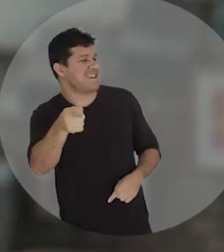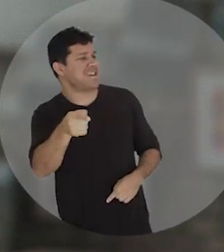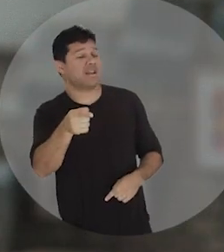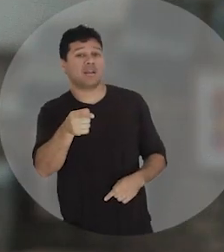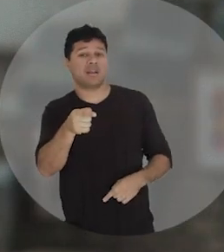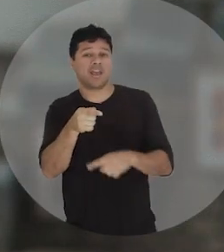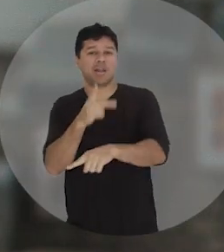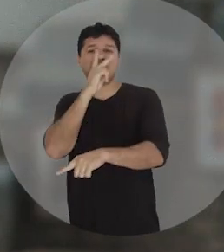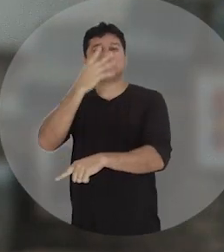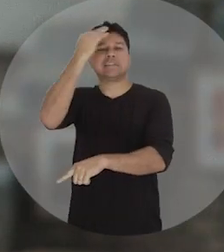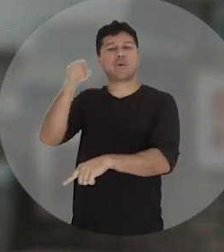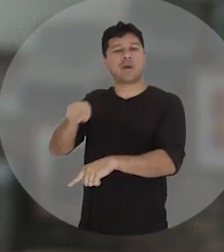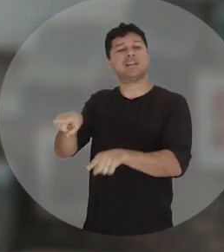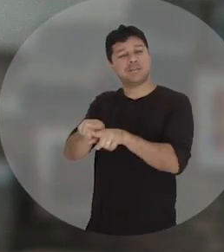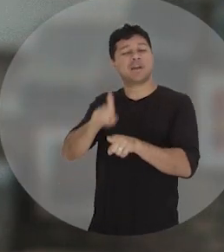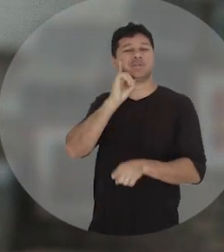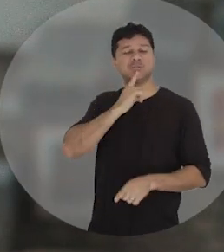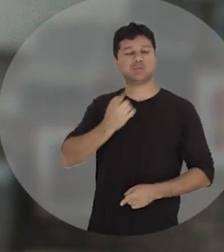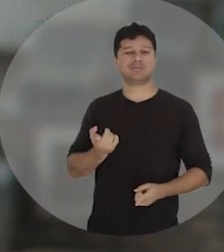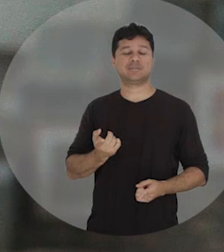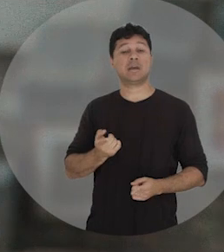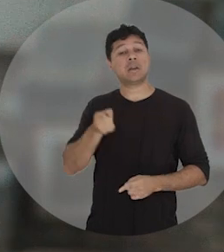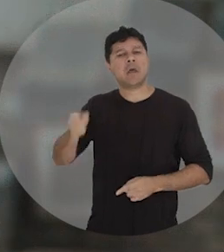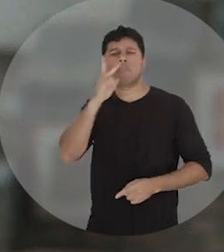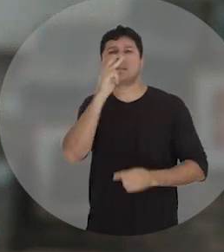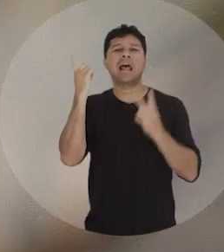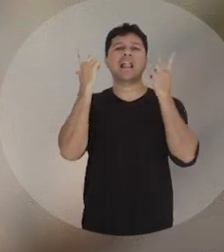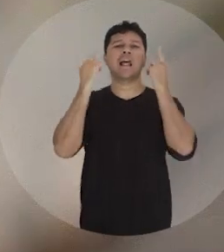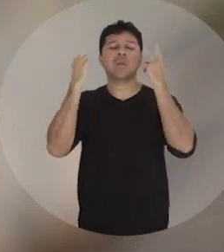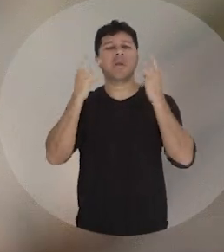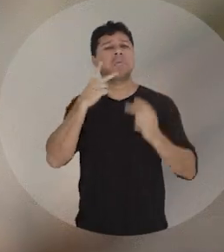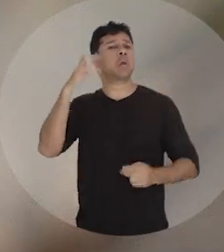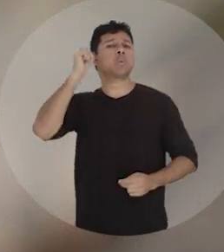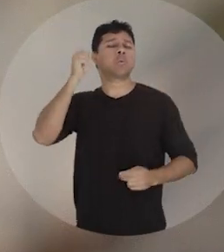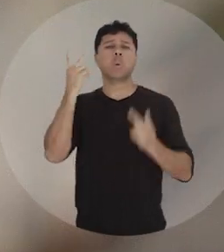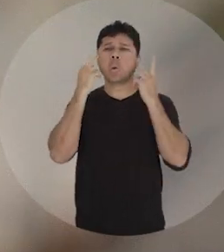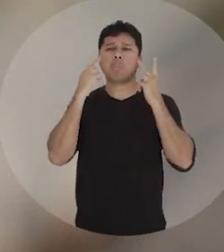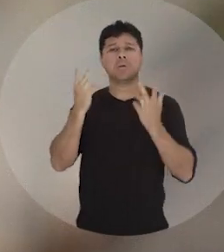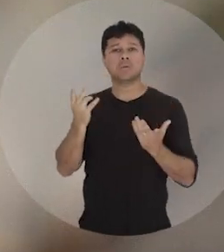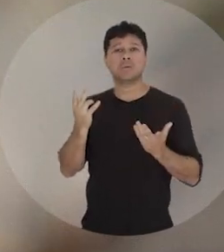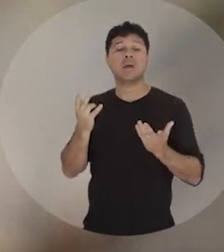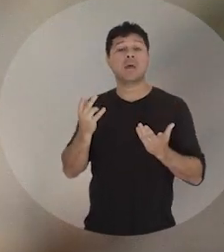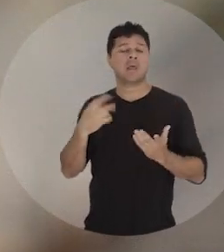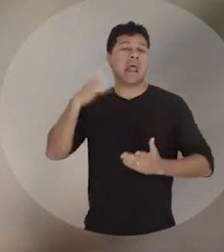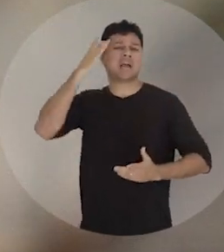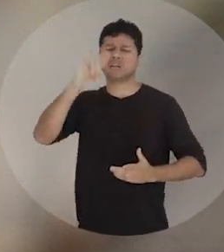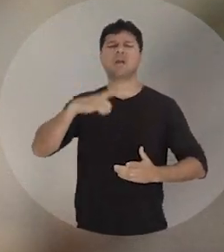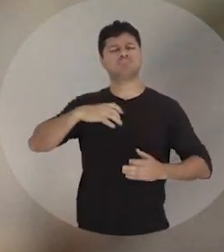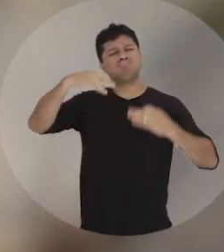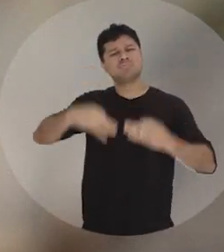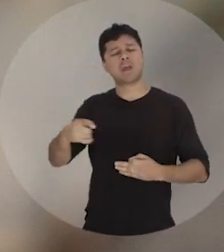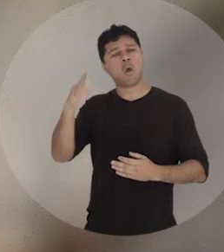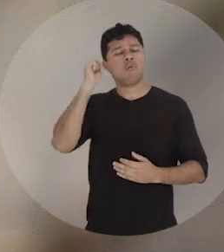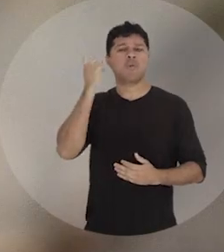igual a Bruna, né? Como se ele não fosse, né? Então, assim, pra ele eu acho que é tão natural que ele acha que ele escuta normal. Pra ele, ele escuta, ele